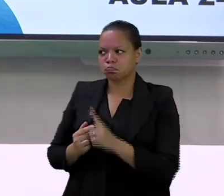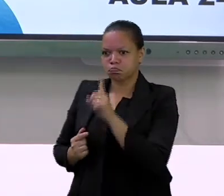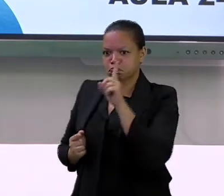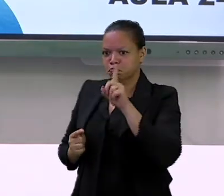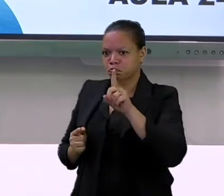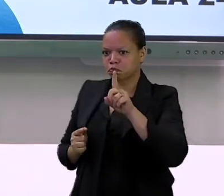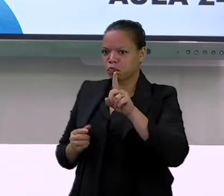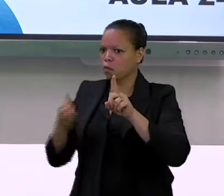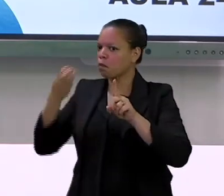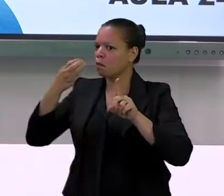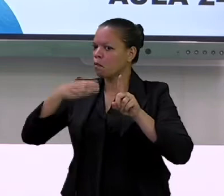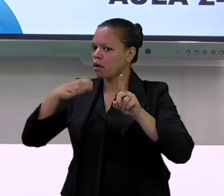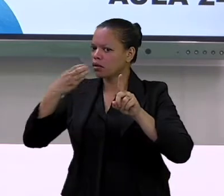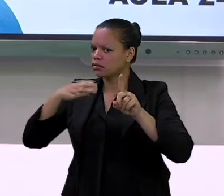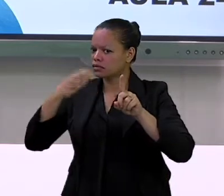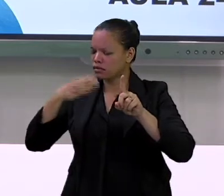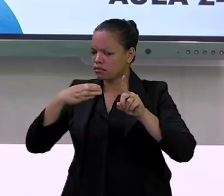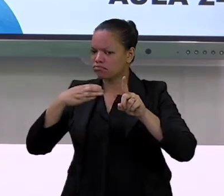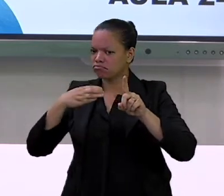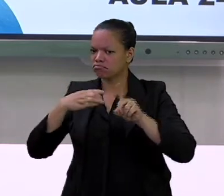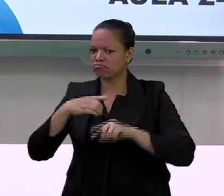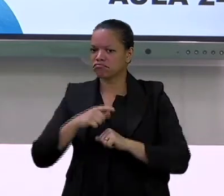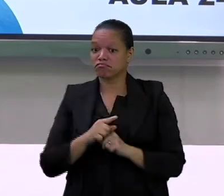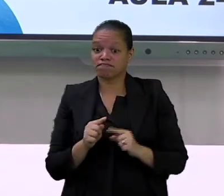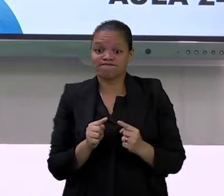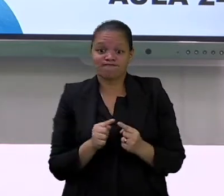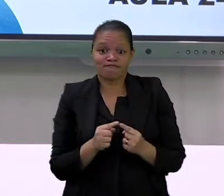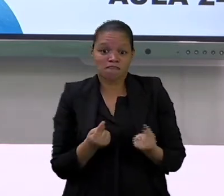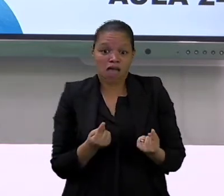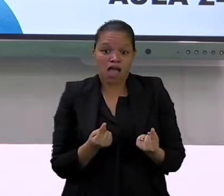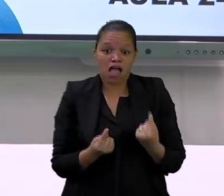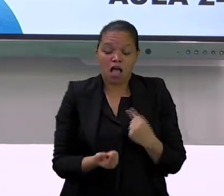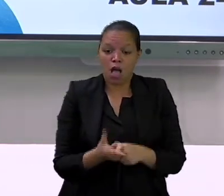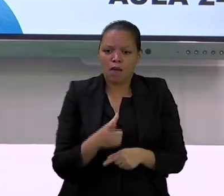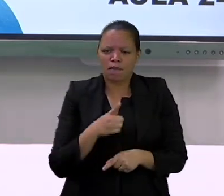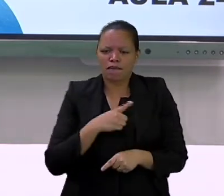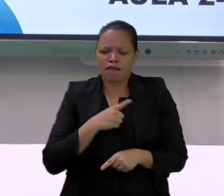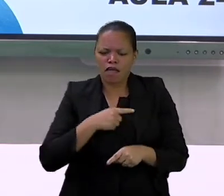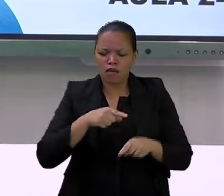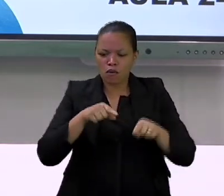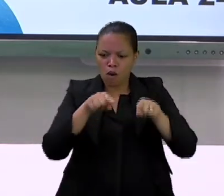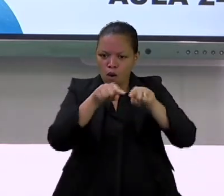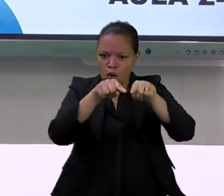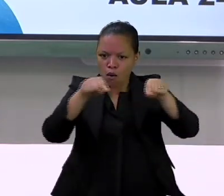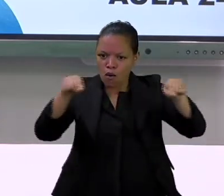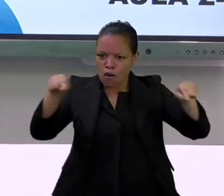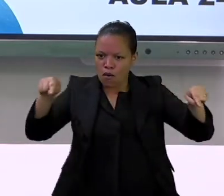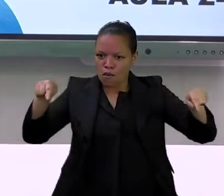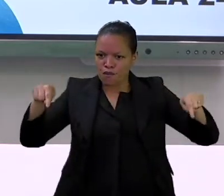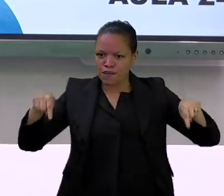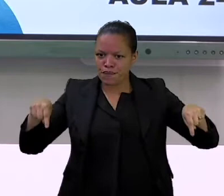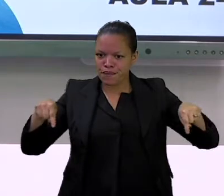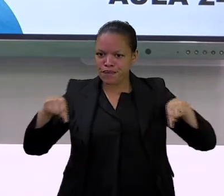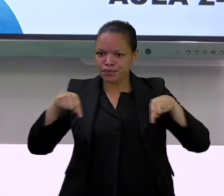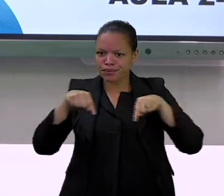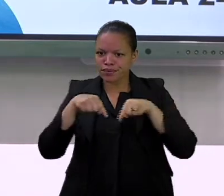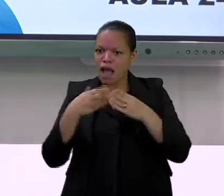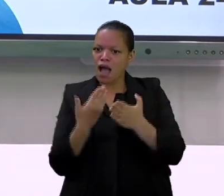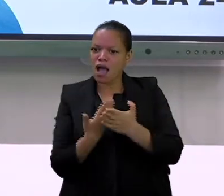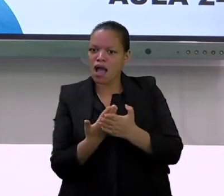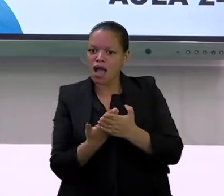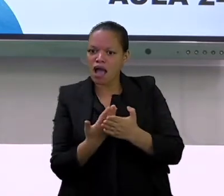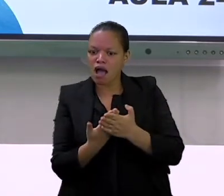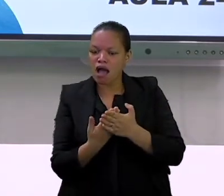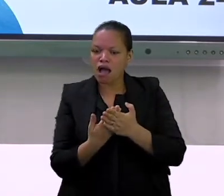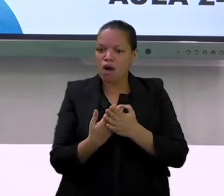estão vendo, e tenho dentro da sala de aula comigo aqui agora 4 pessoas.